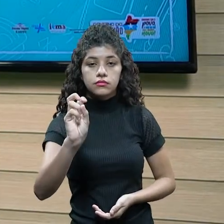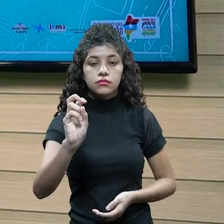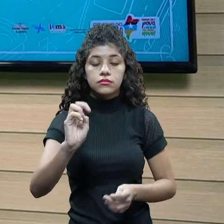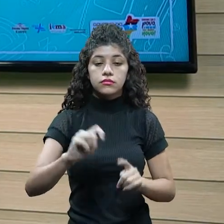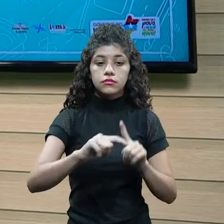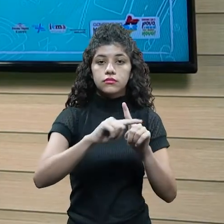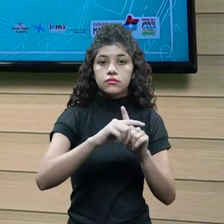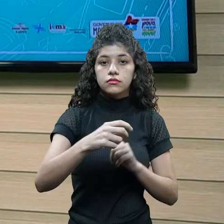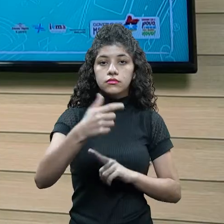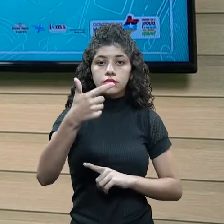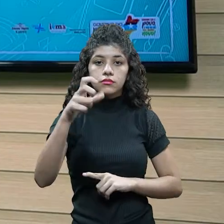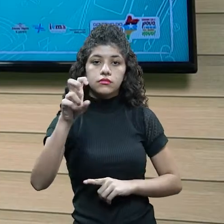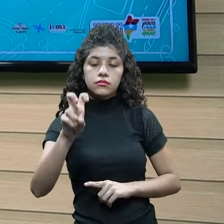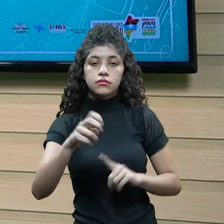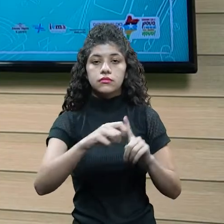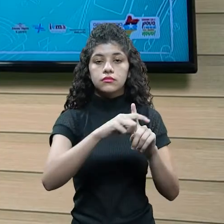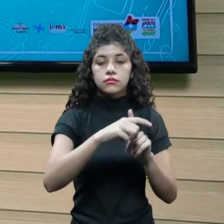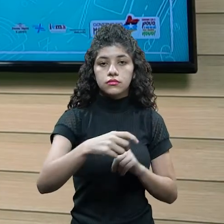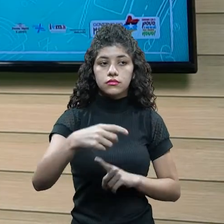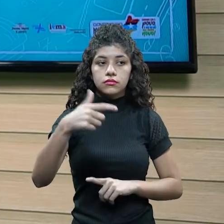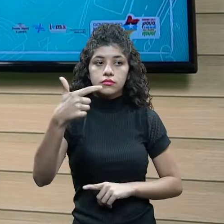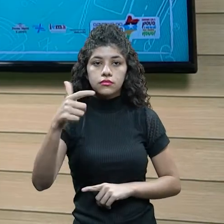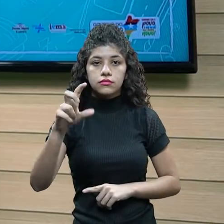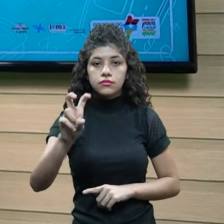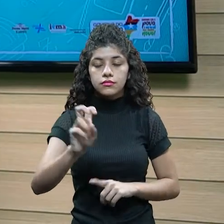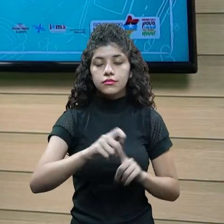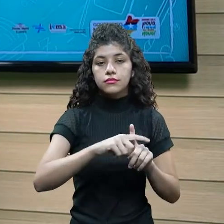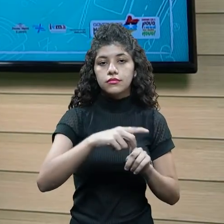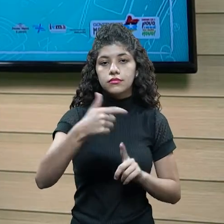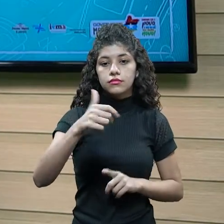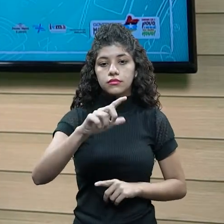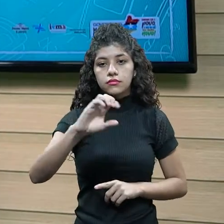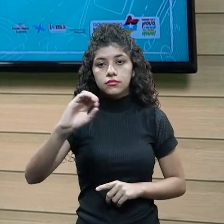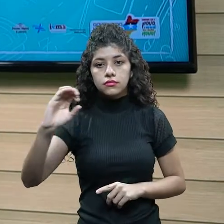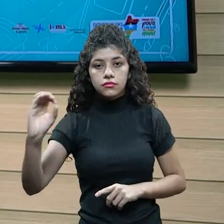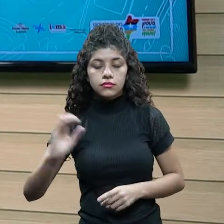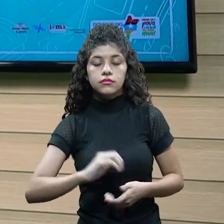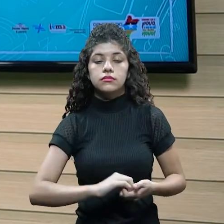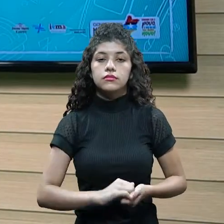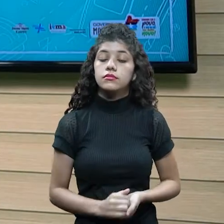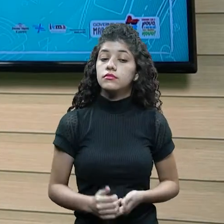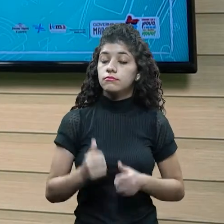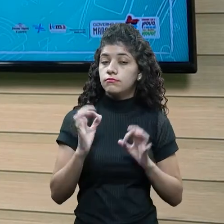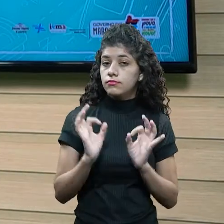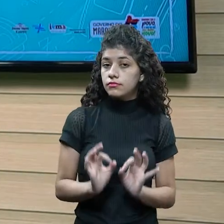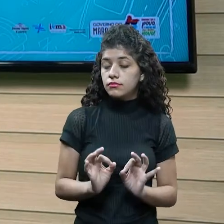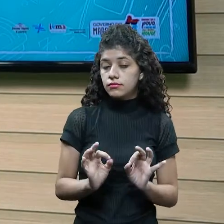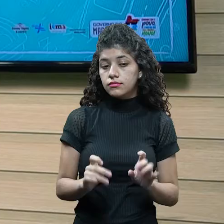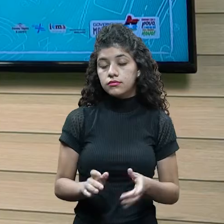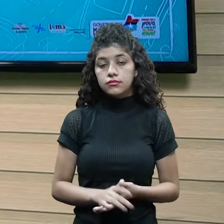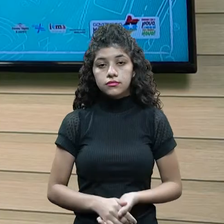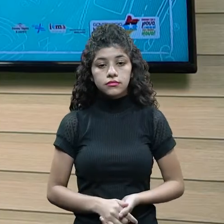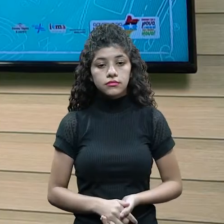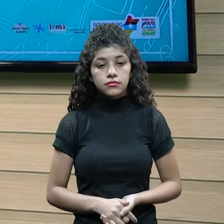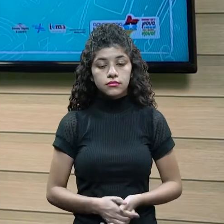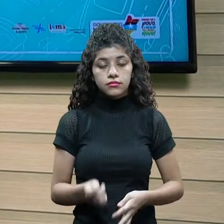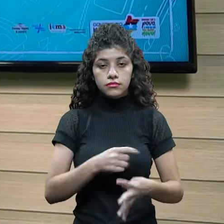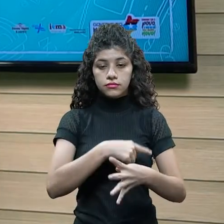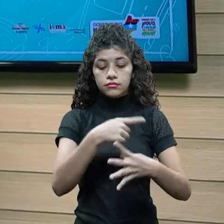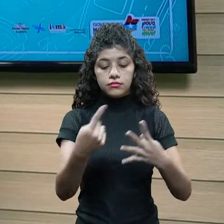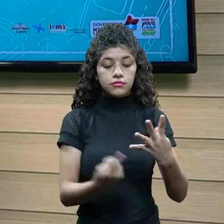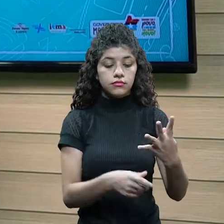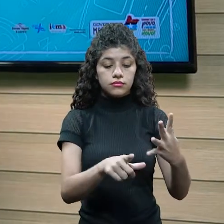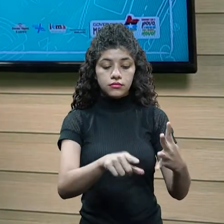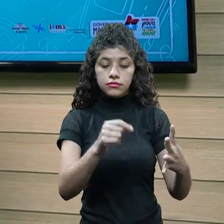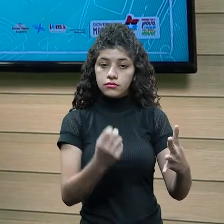Que 25 mais 25 mais 25 mais 25 dá 100. Né? Então eu tenho 25% de chance de acertar, porque os 4 é o universo de 100.